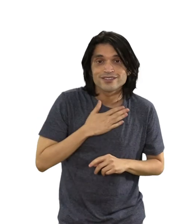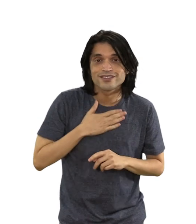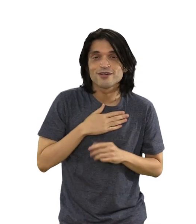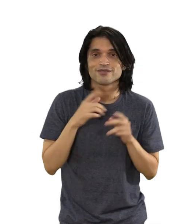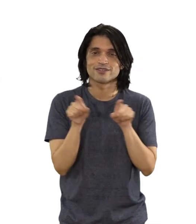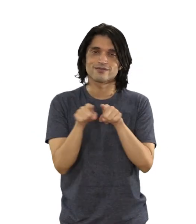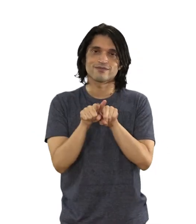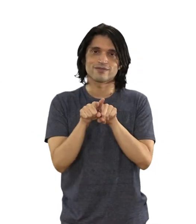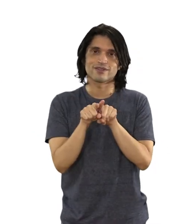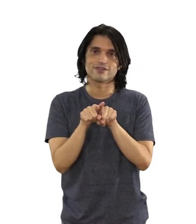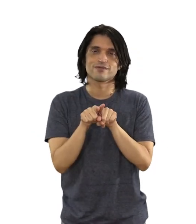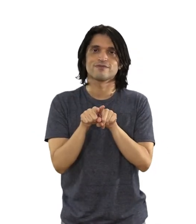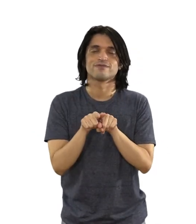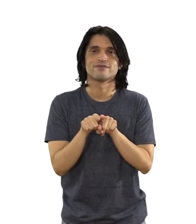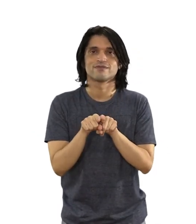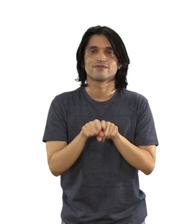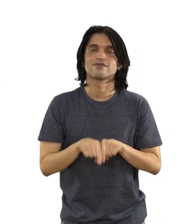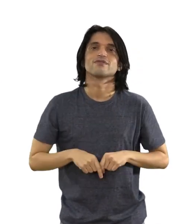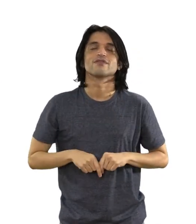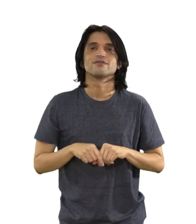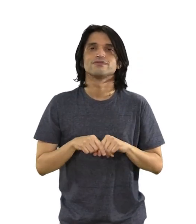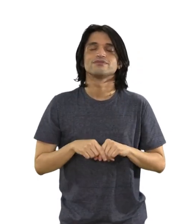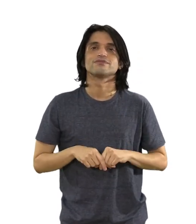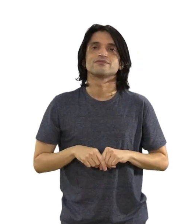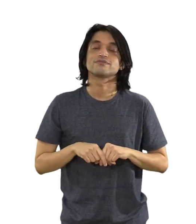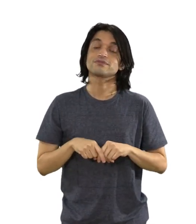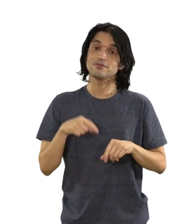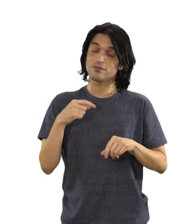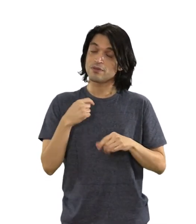gostado também. Estou contando com a presença de